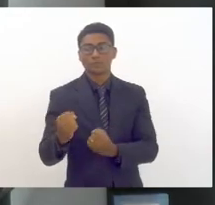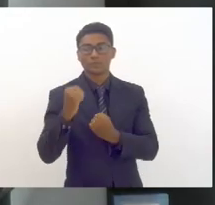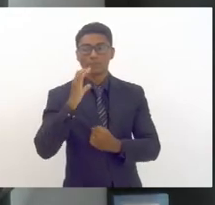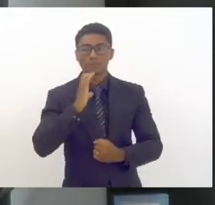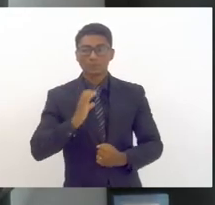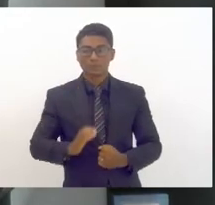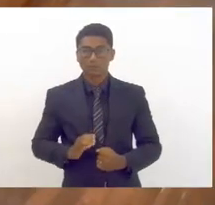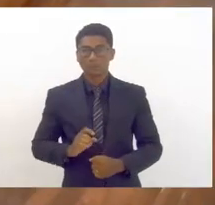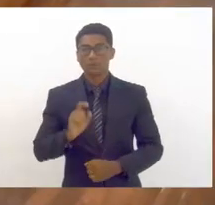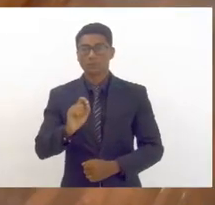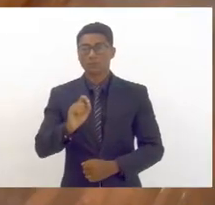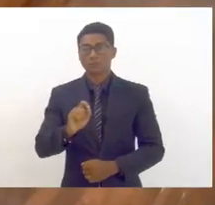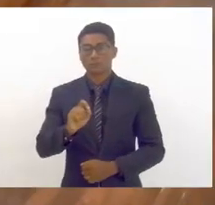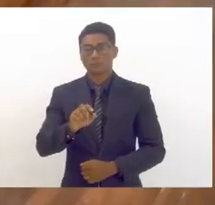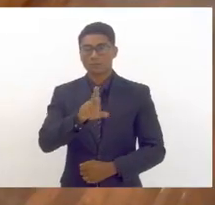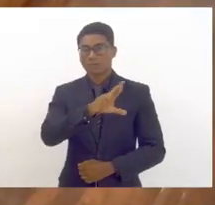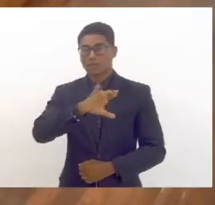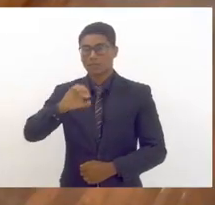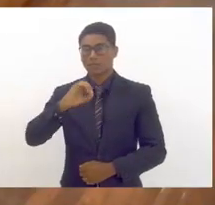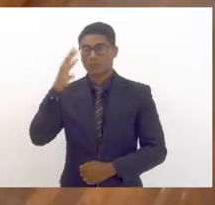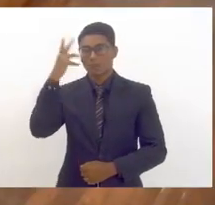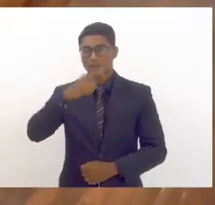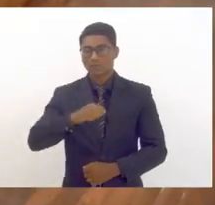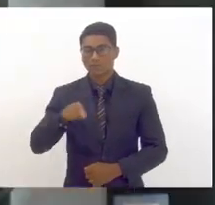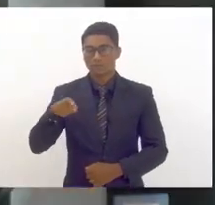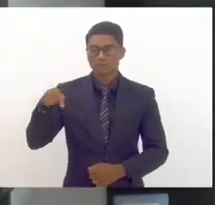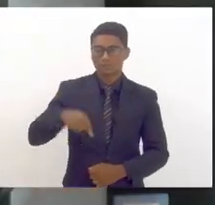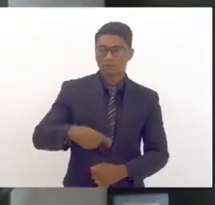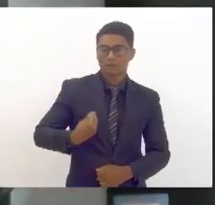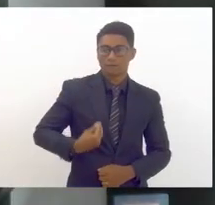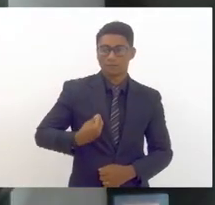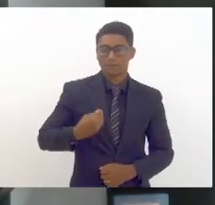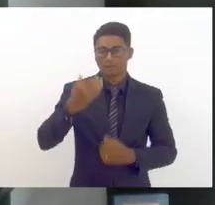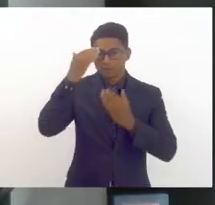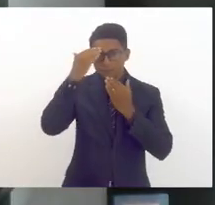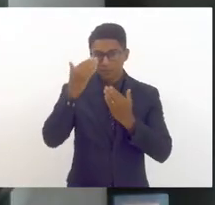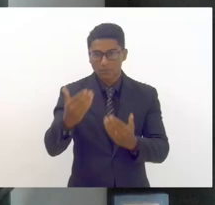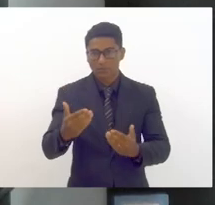Bonito. Obrigada aí pela presença de vocês.